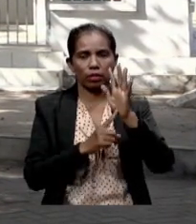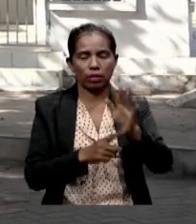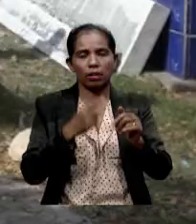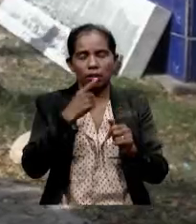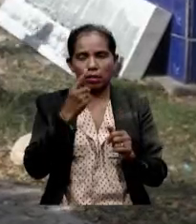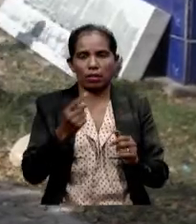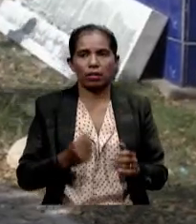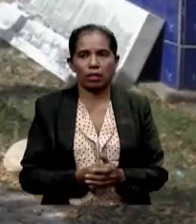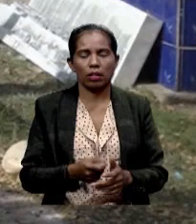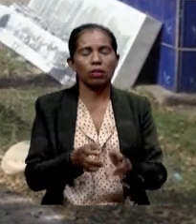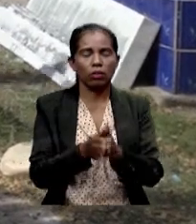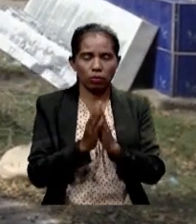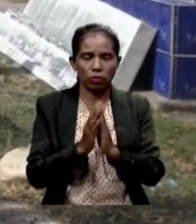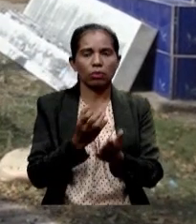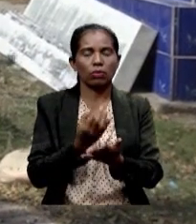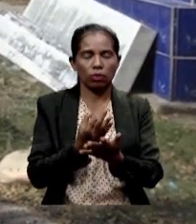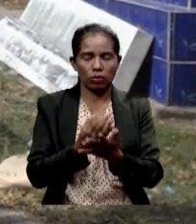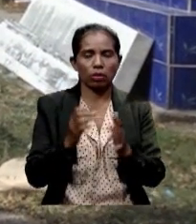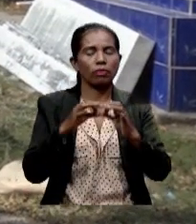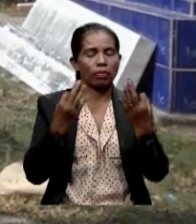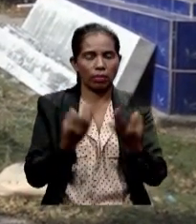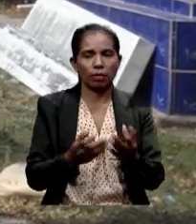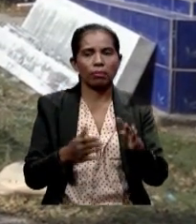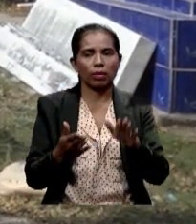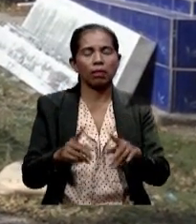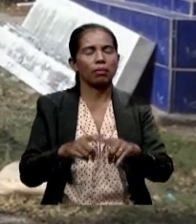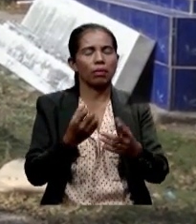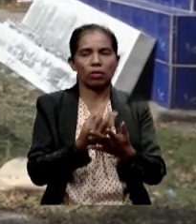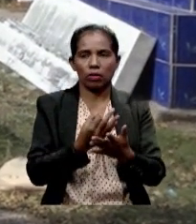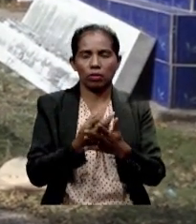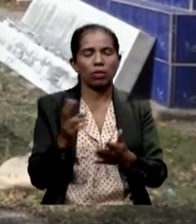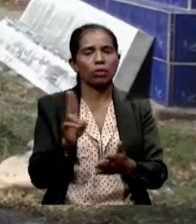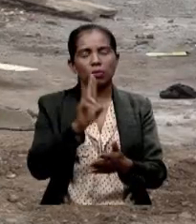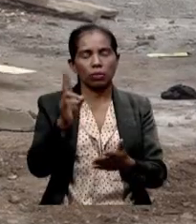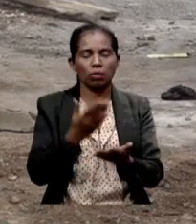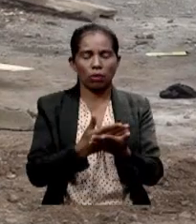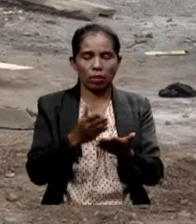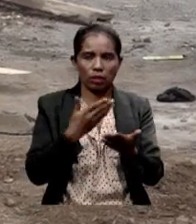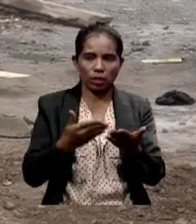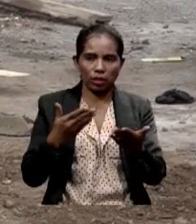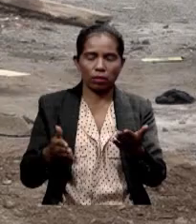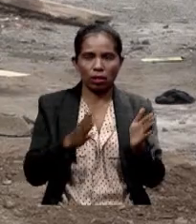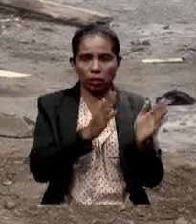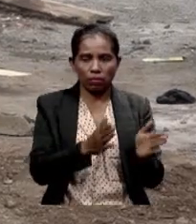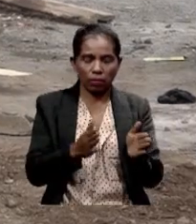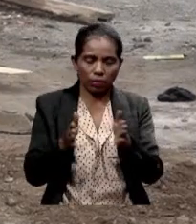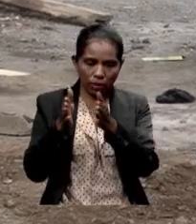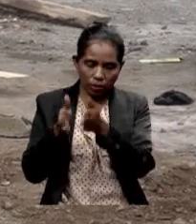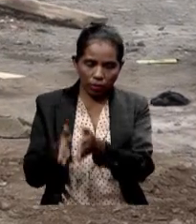reconhece, husuduni osan ba família Matibian, mas be osan refere usa ba sosa material, hodi prepara